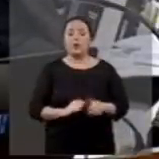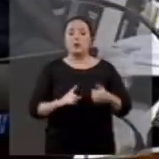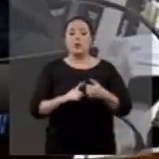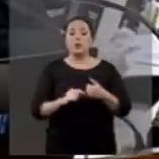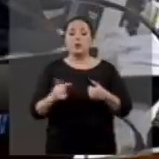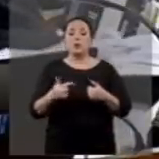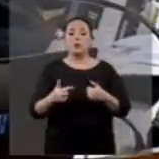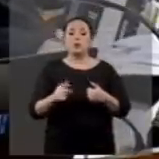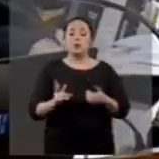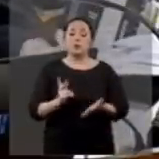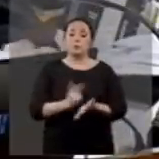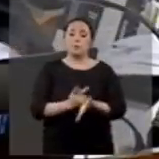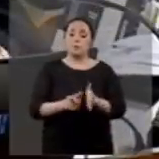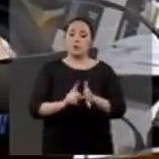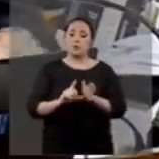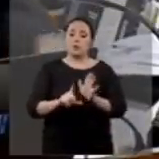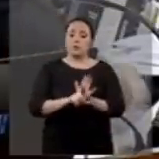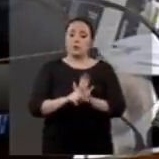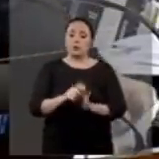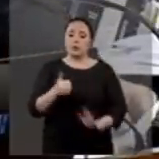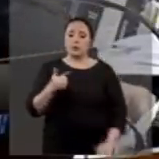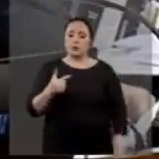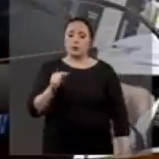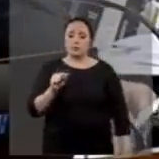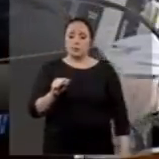política, mesmo antes da Lei